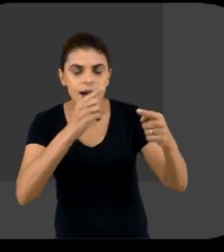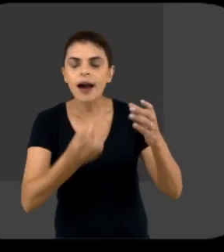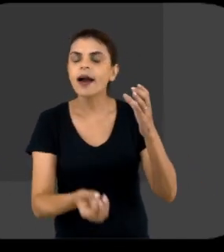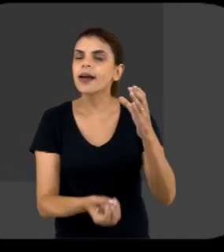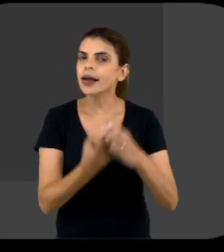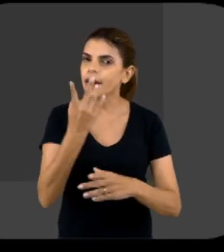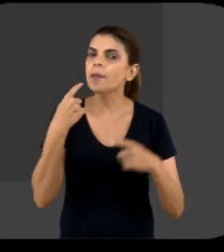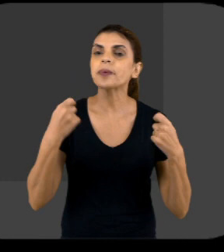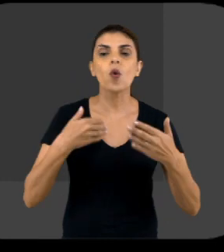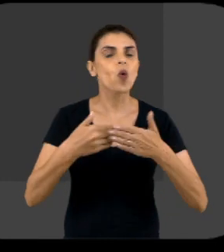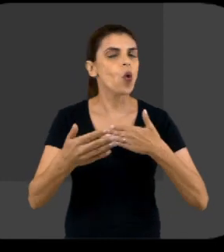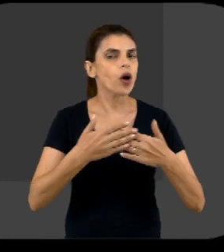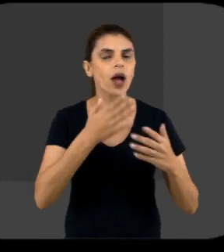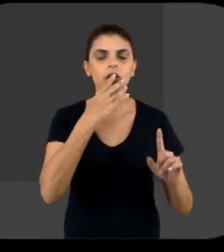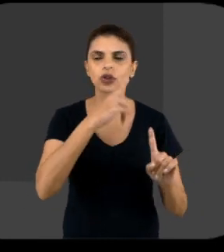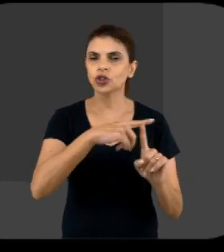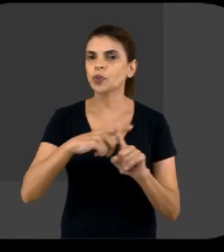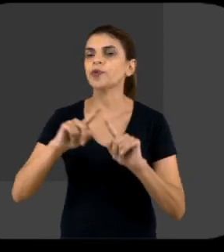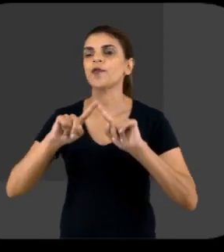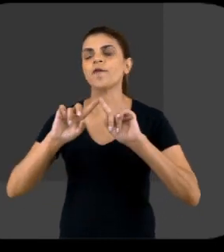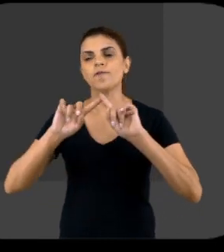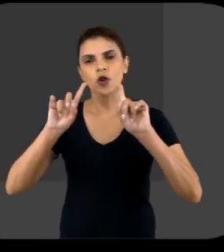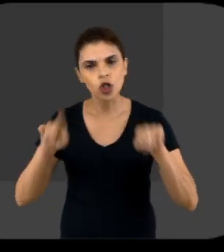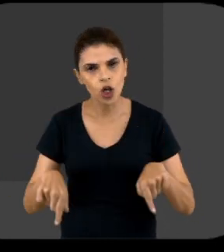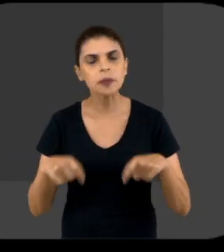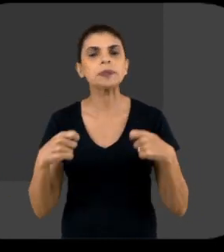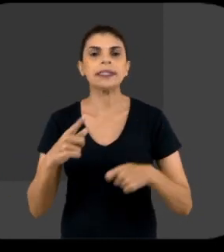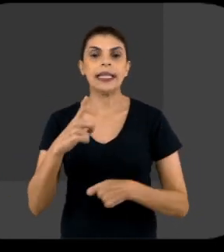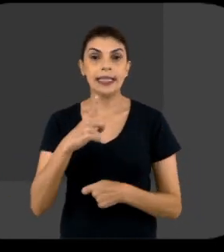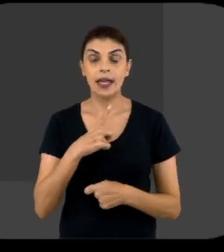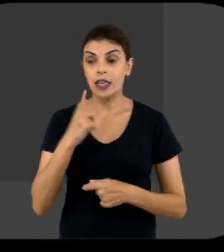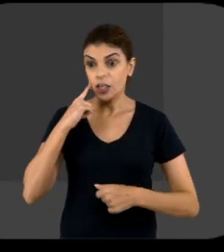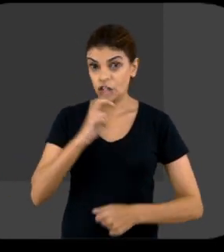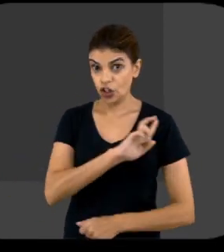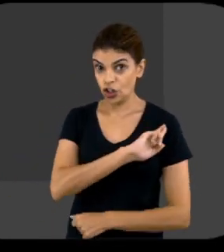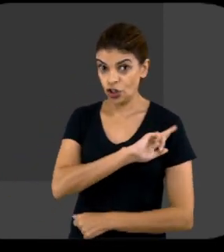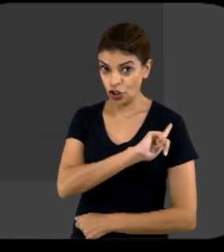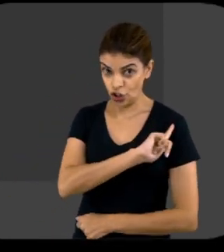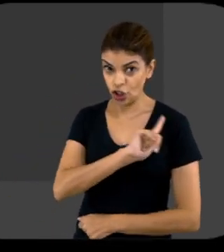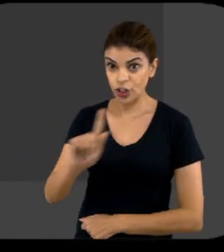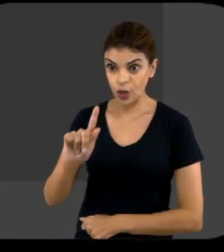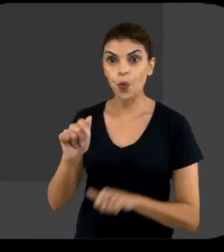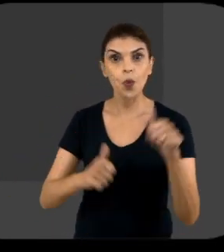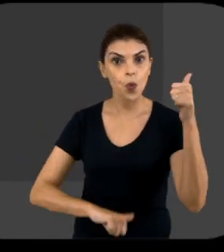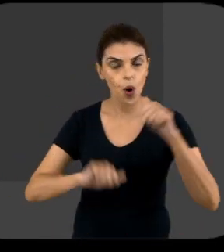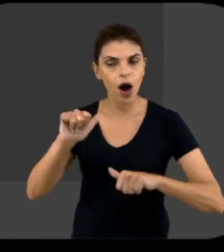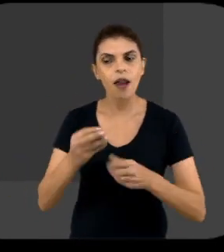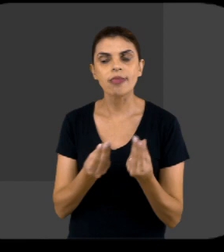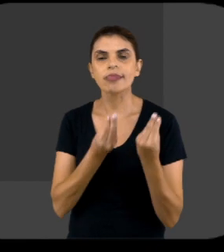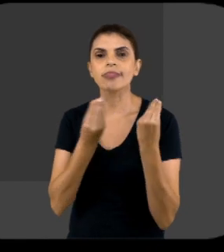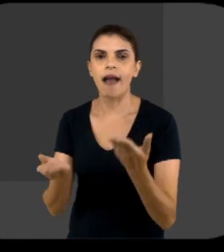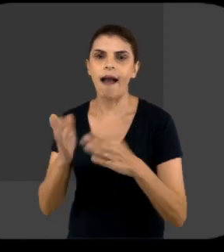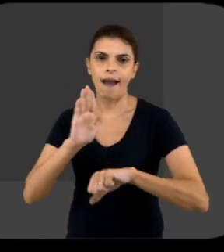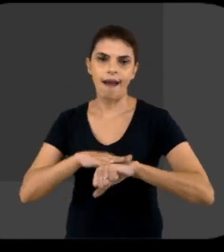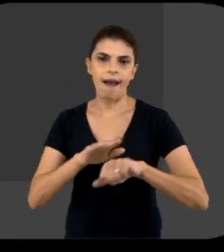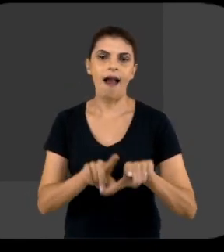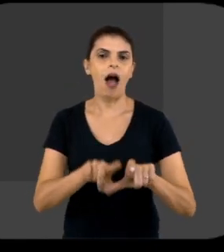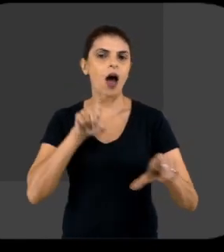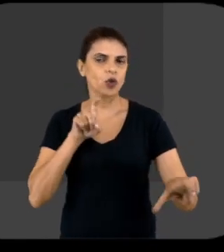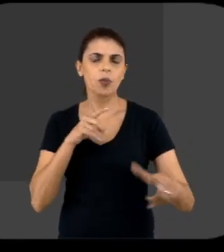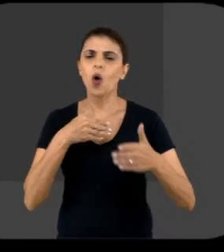qual qualquer funcionário possa ter. Pelo contrário, a gestão da qualidade, ela vem para dar autonomia